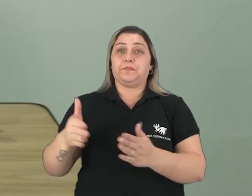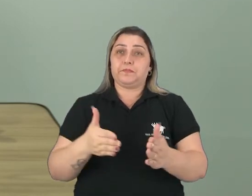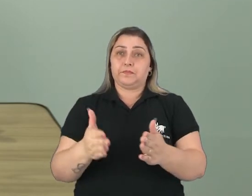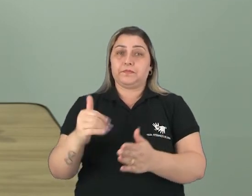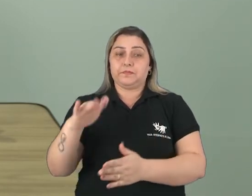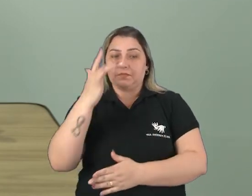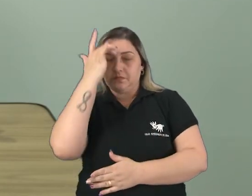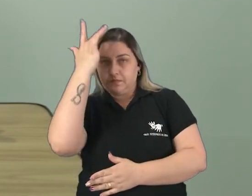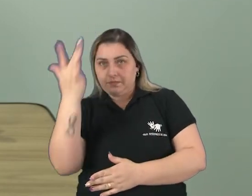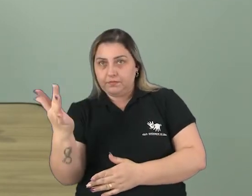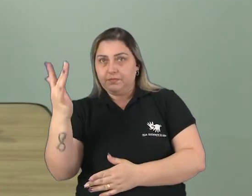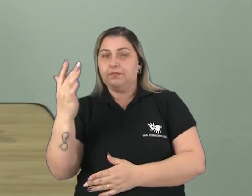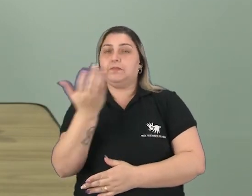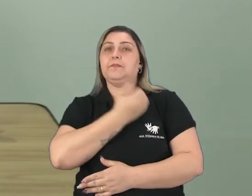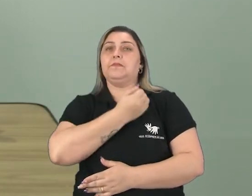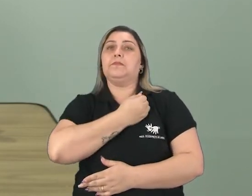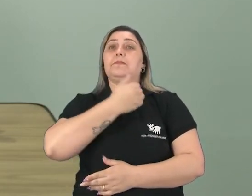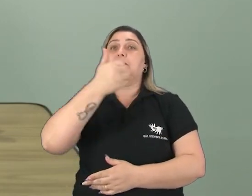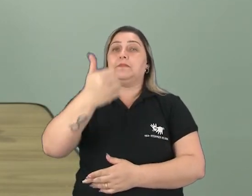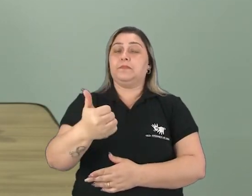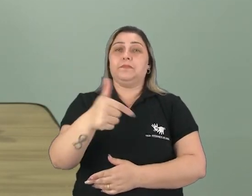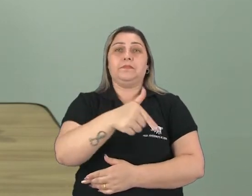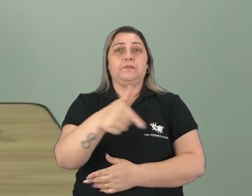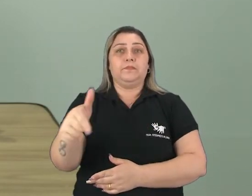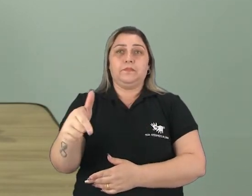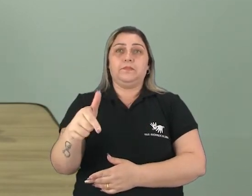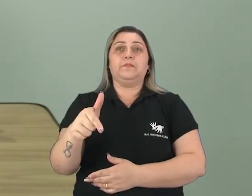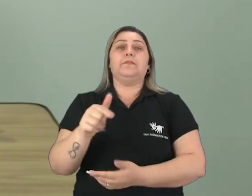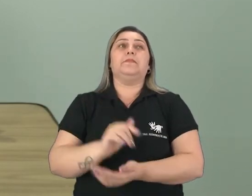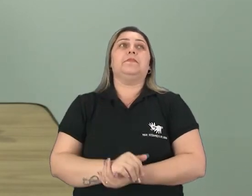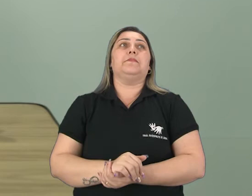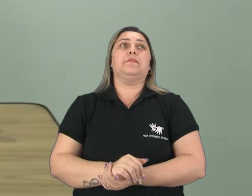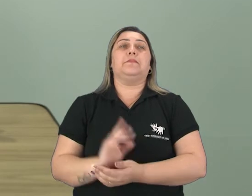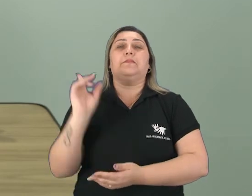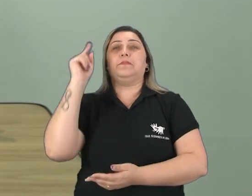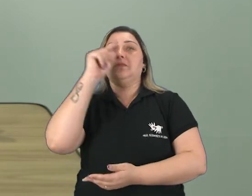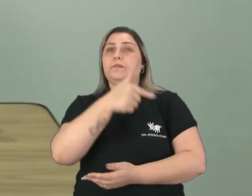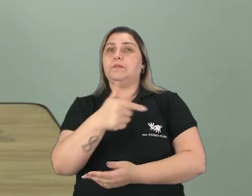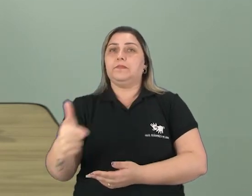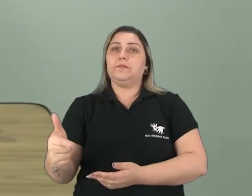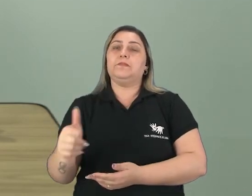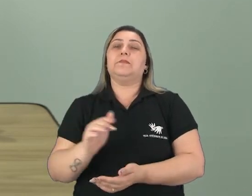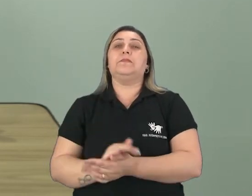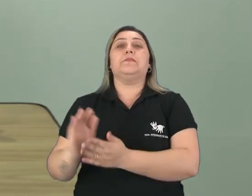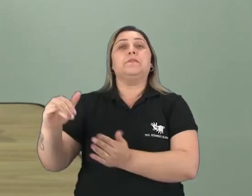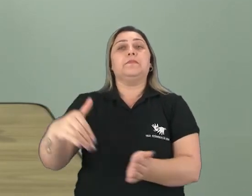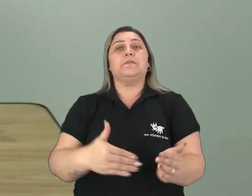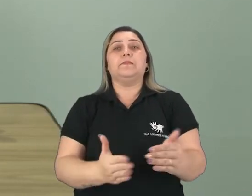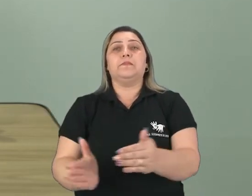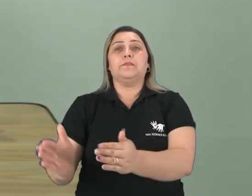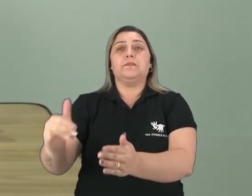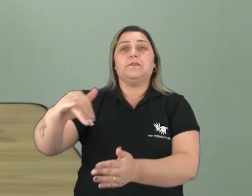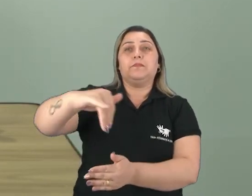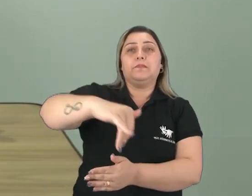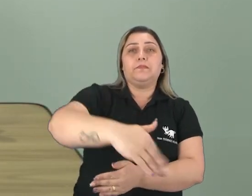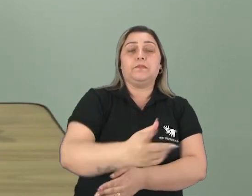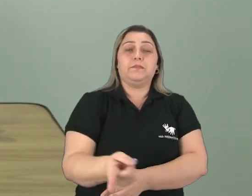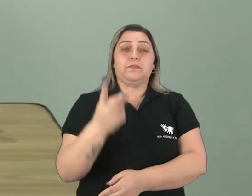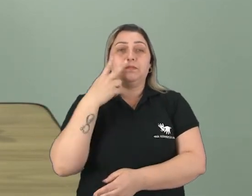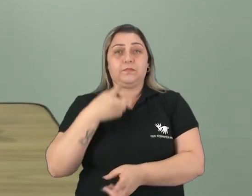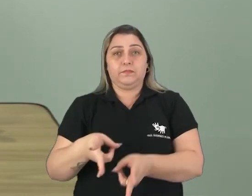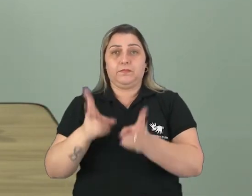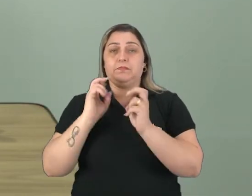seria mais fácil é o caminho número 1, que não tem tantos obstáculos, não tem tantas curvas. Vocês observaram